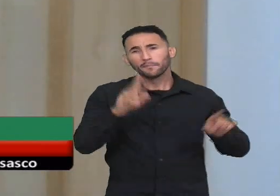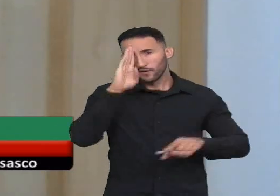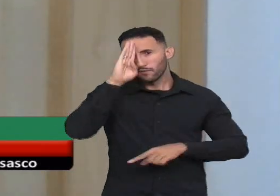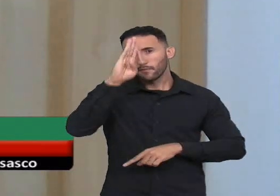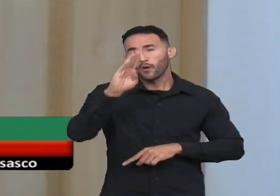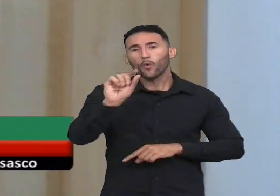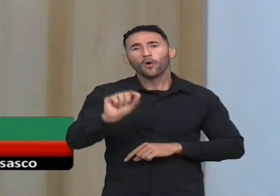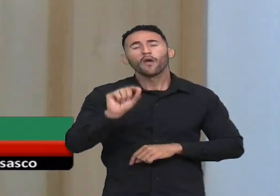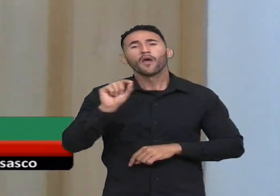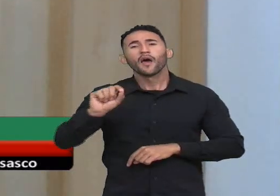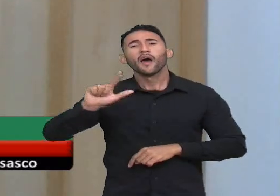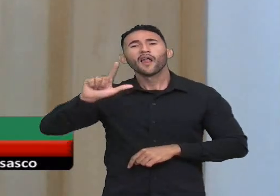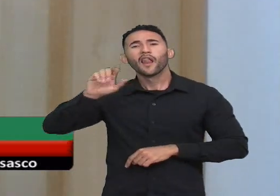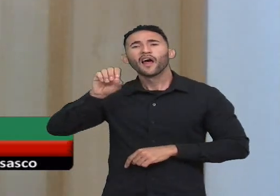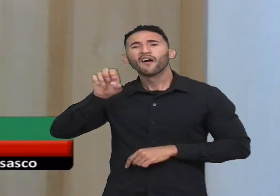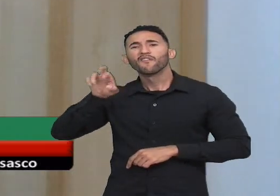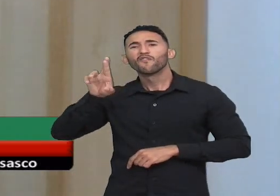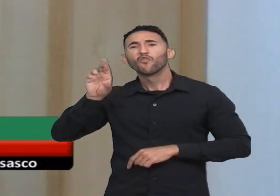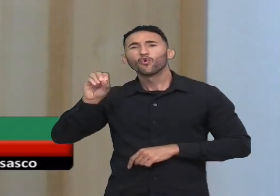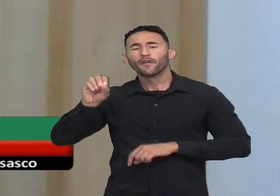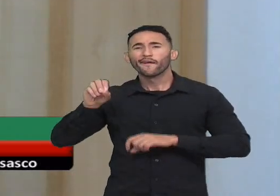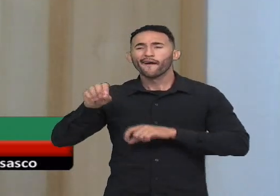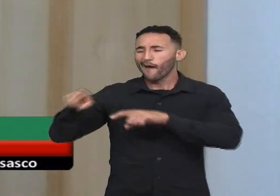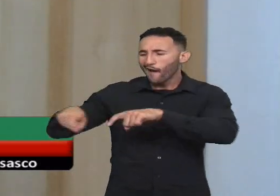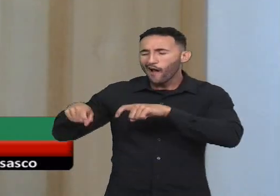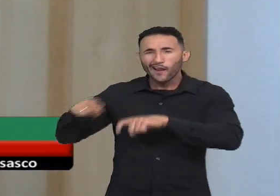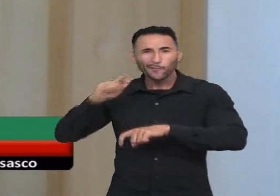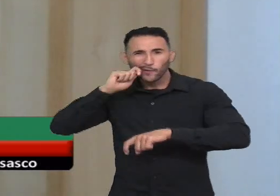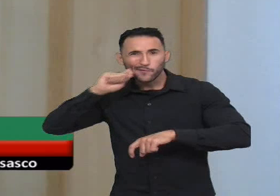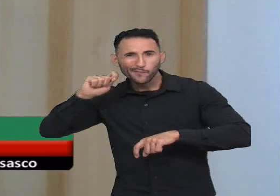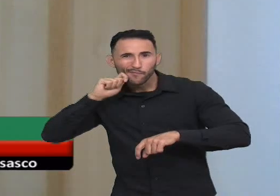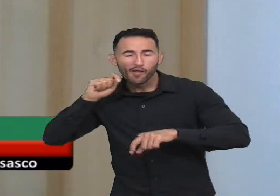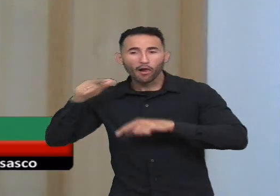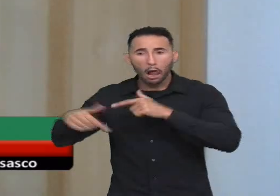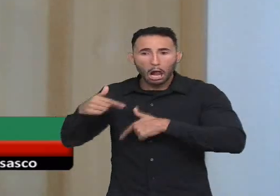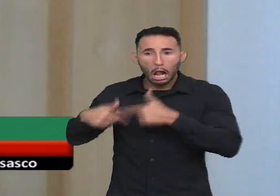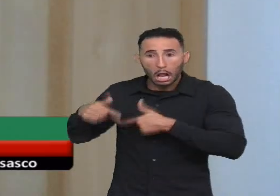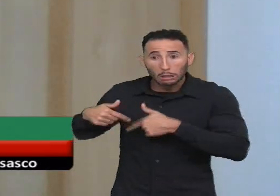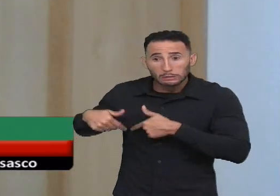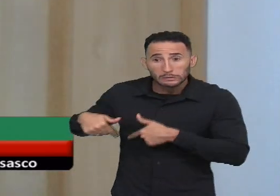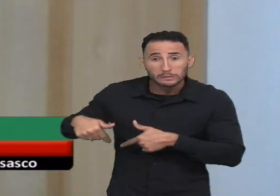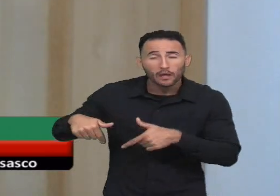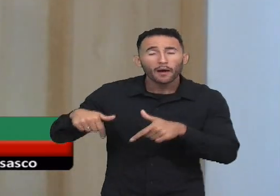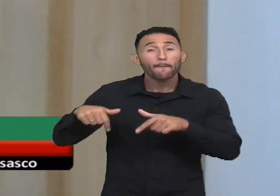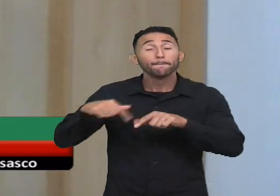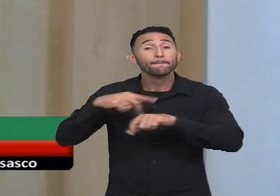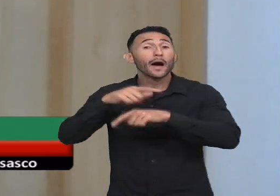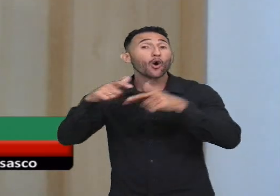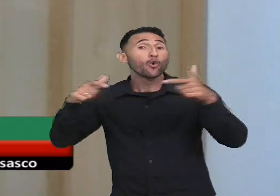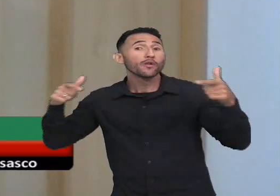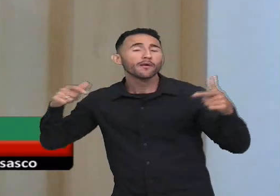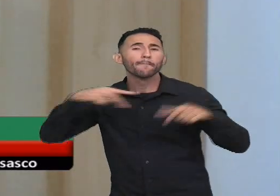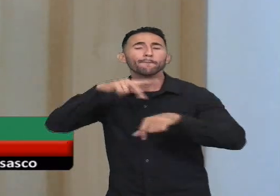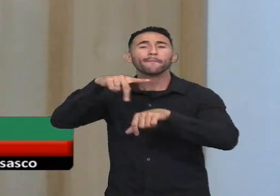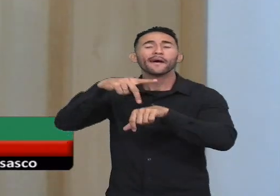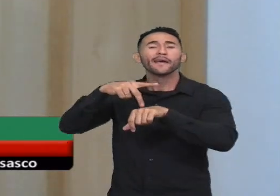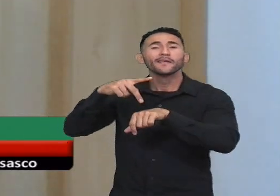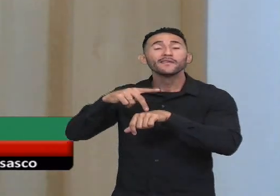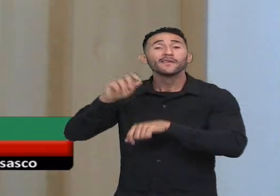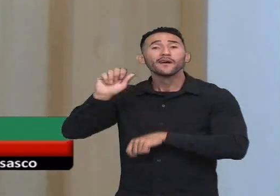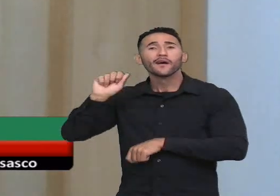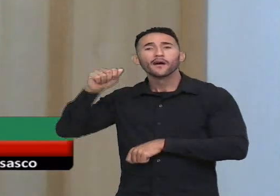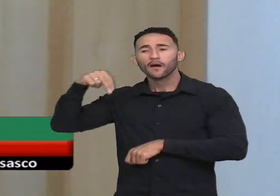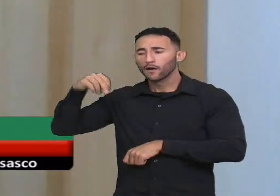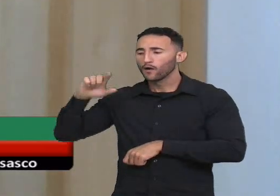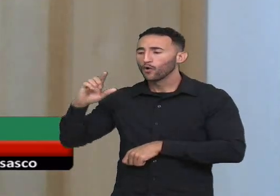nas lavouras também de cana-de-açúcar. A maior parte deles veio de Angola, país que também era colônia de Portugal.